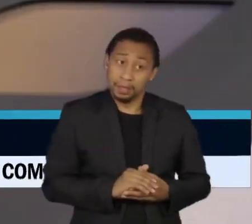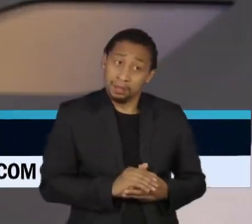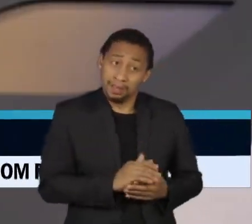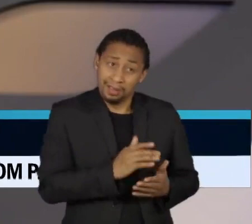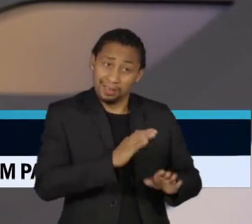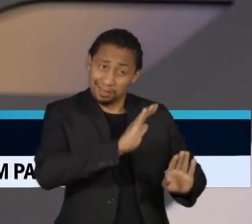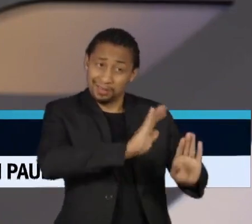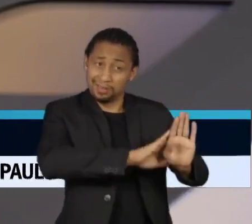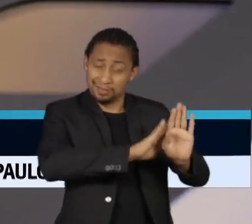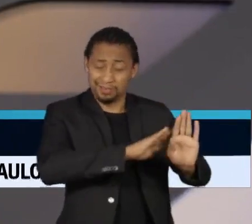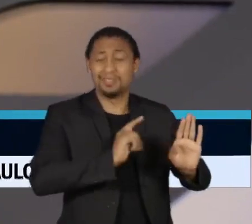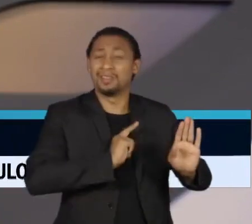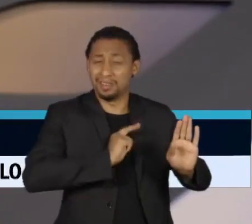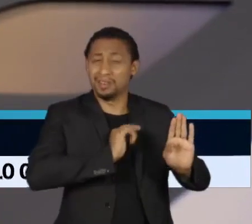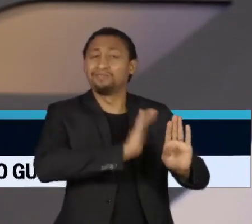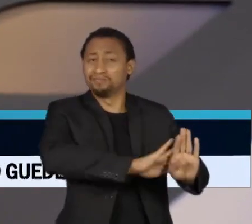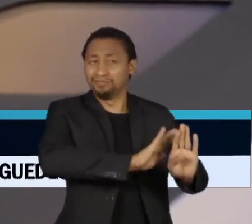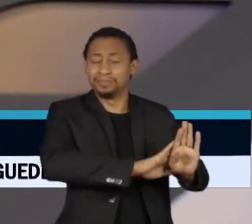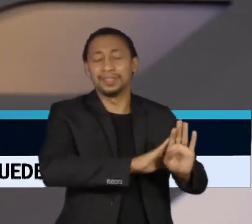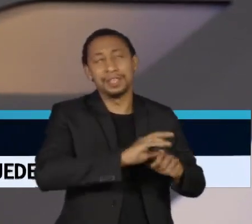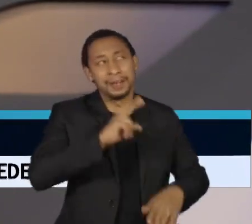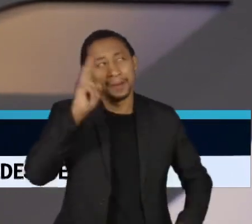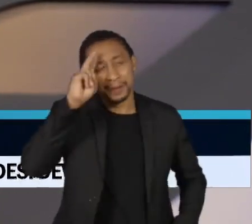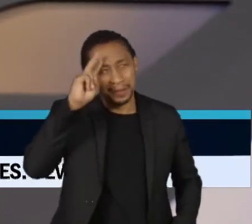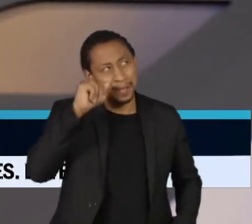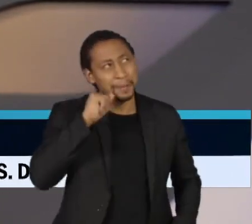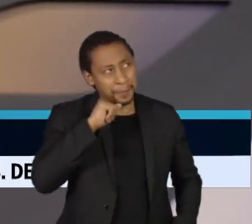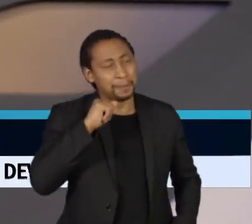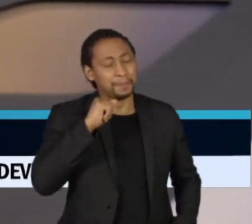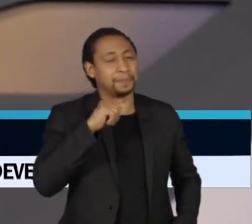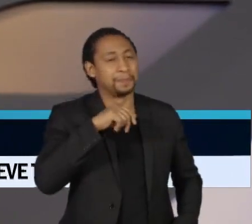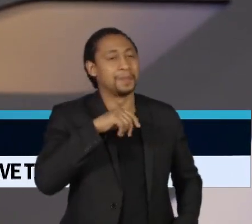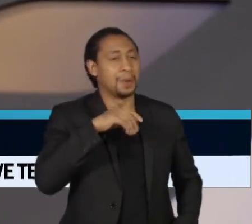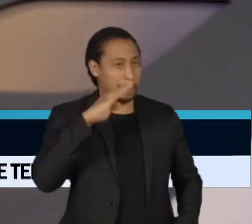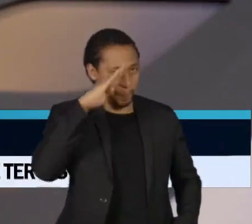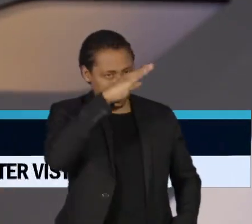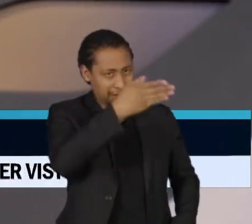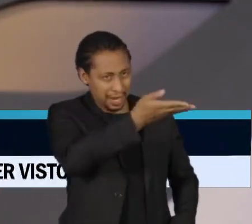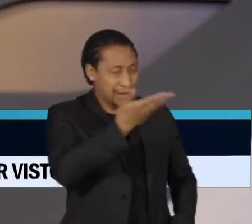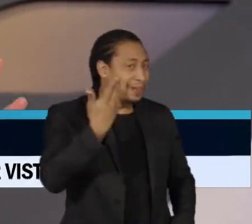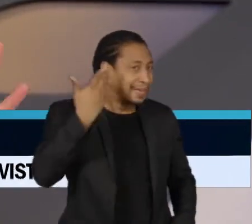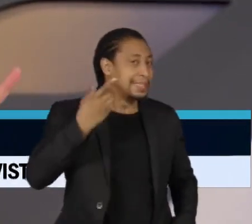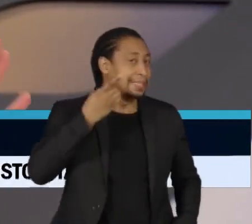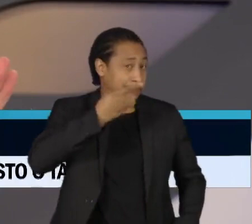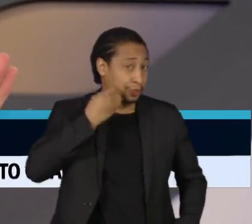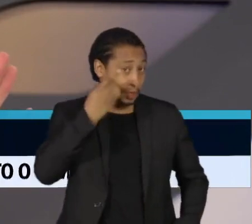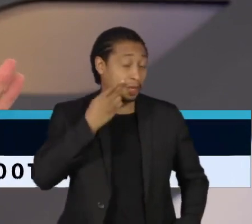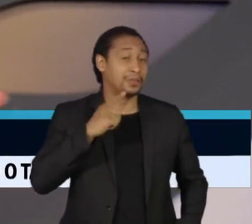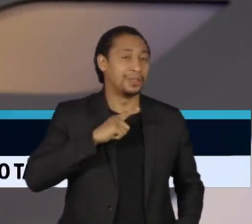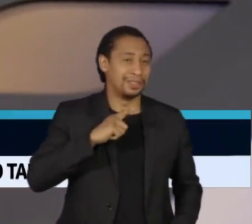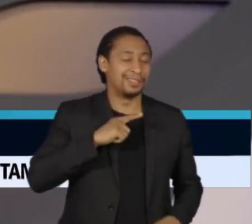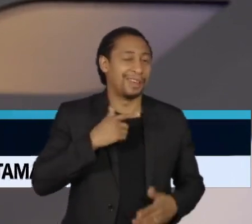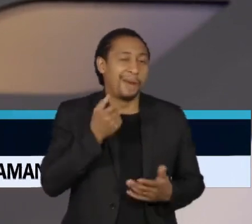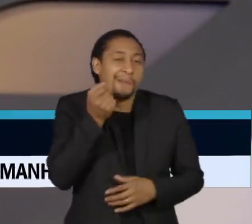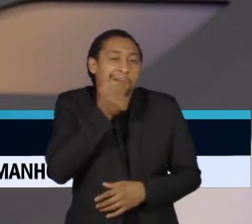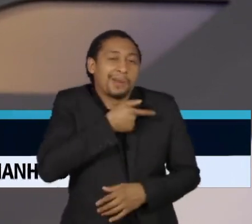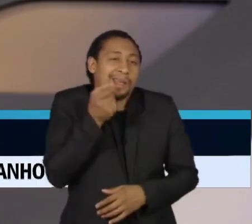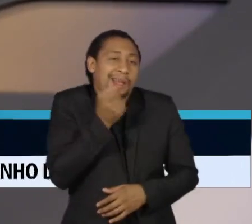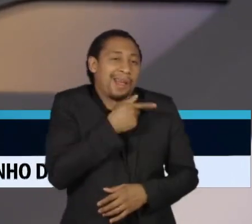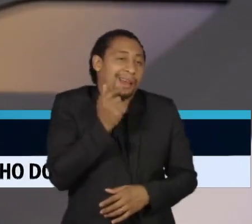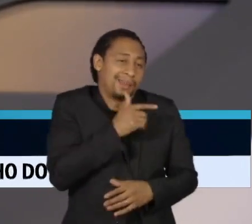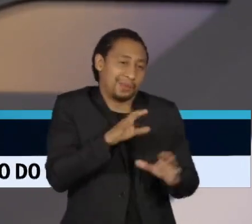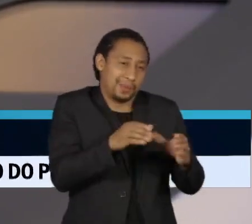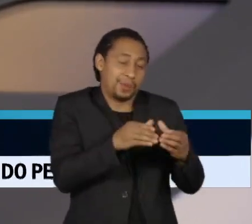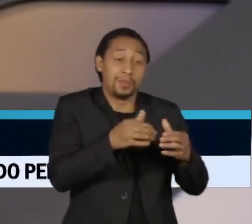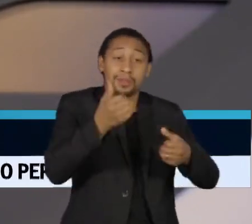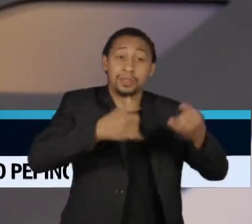até lembrando, quando era deputado, o presidente Bolsonaro tinha um quadrinho com uma piada no gabinete dele dizendo quem